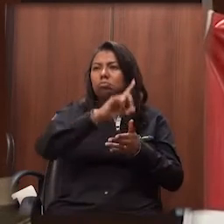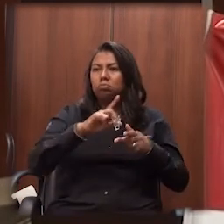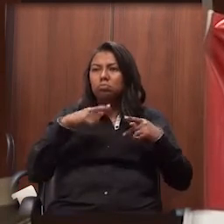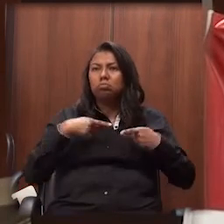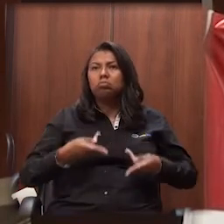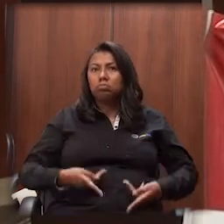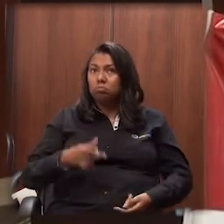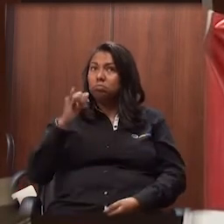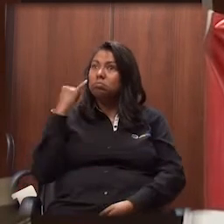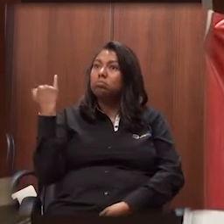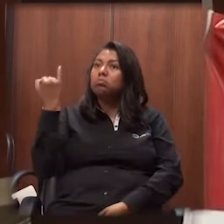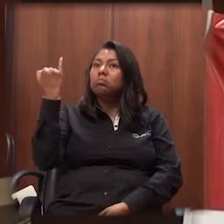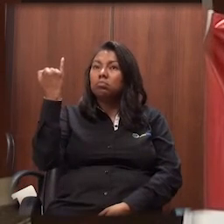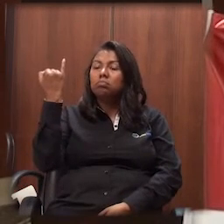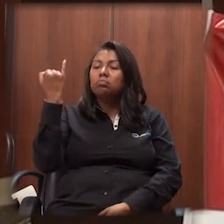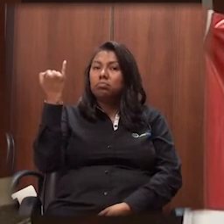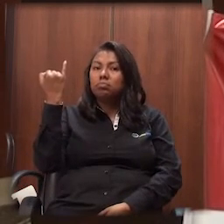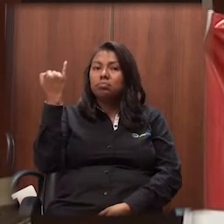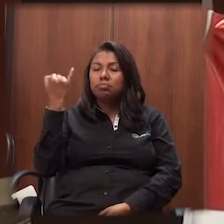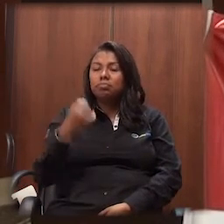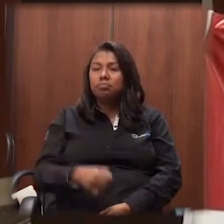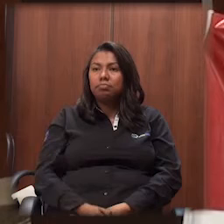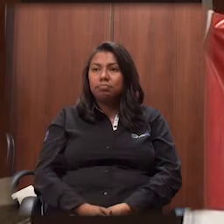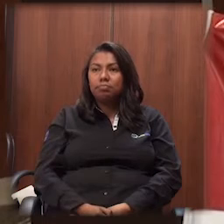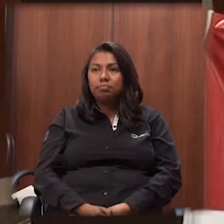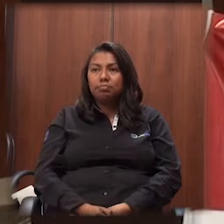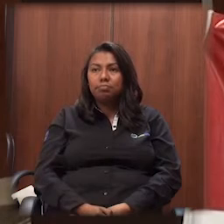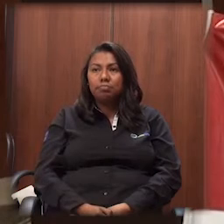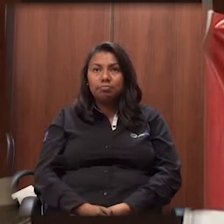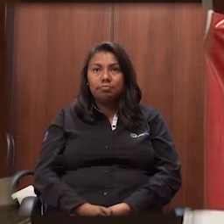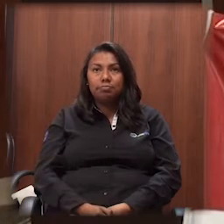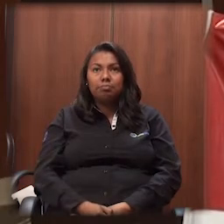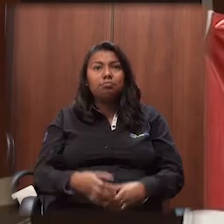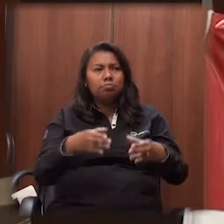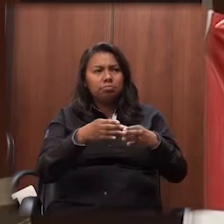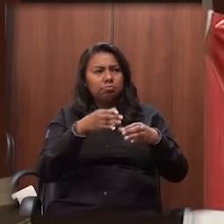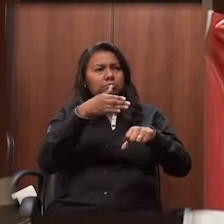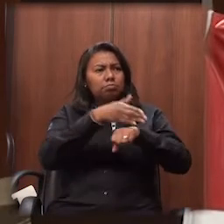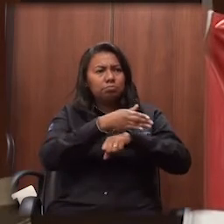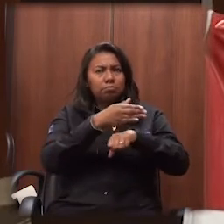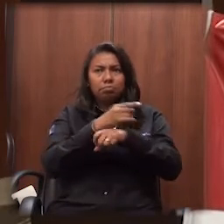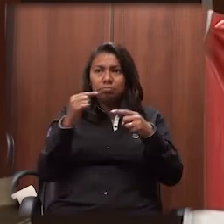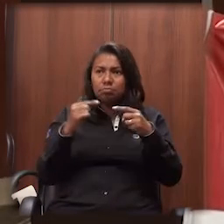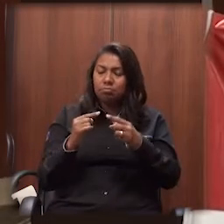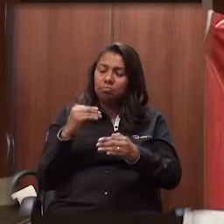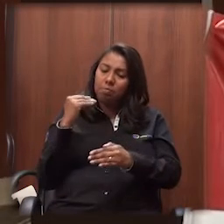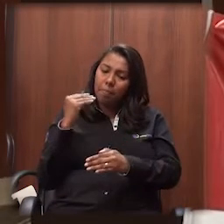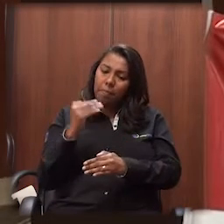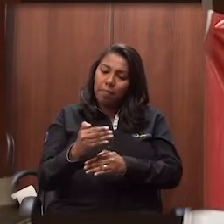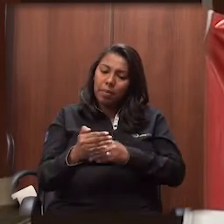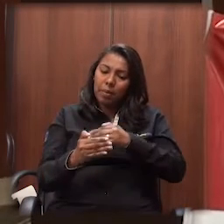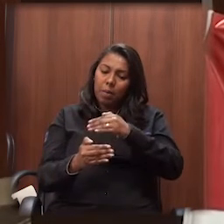registrar, enquanto um documento participativo é a revelação de um processo de acumulação